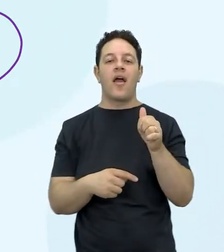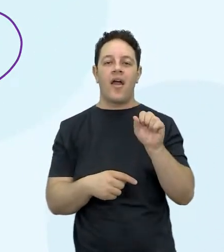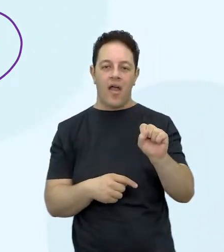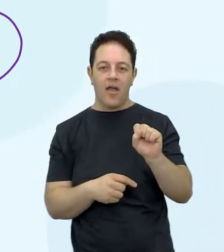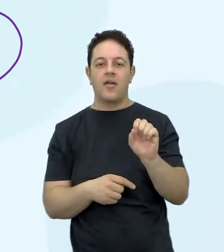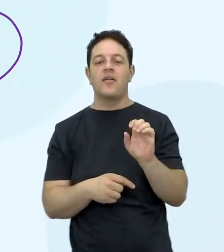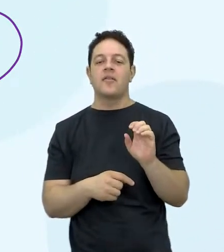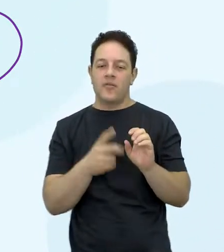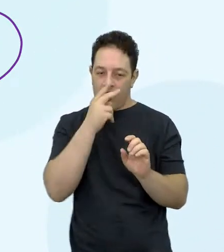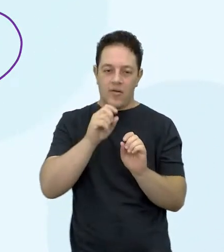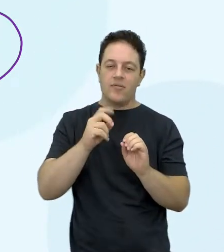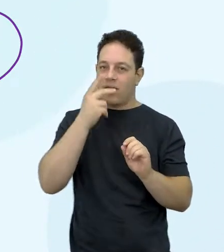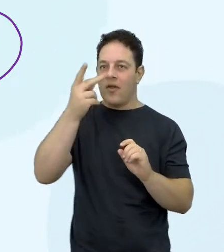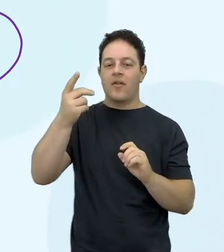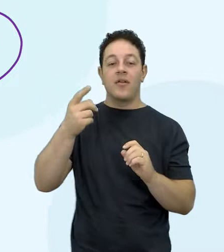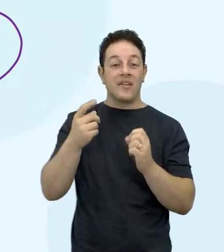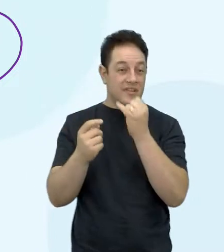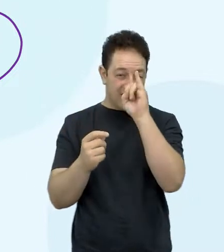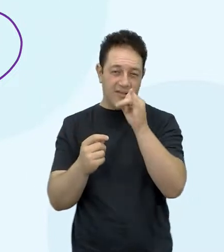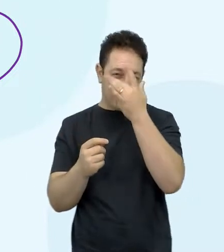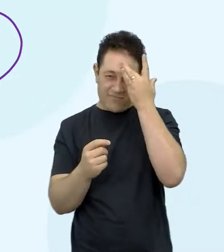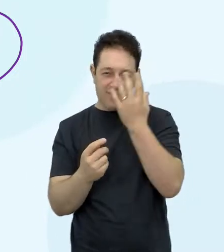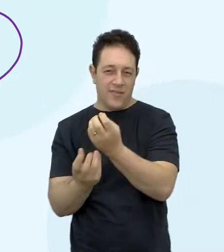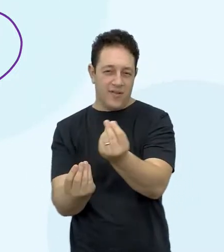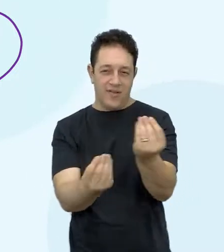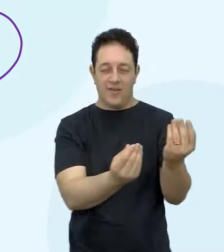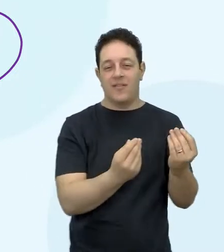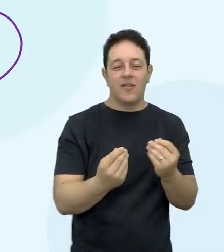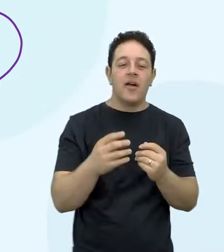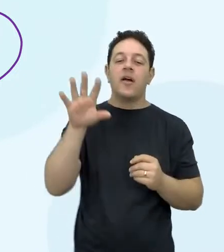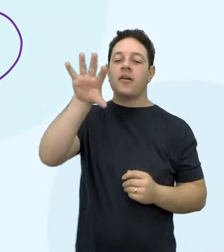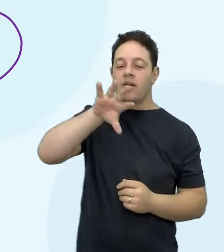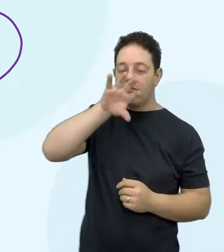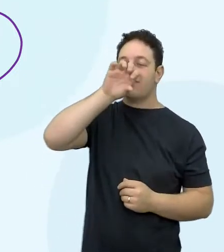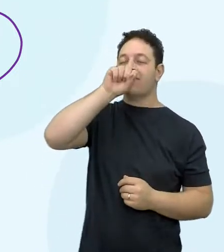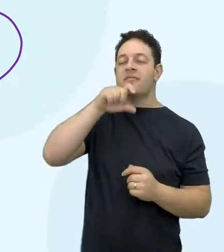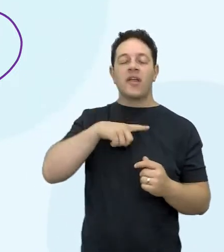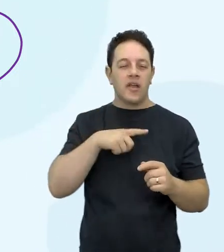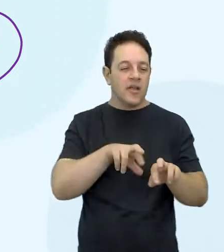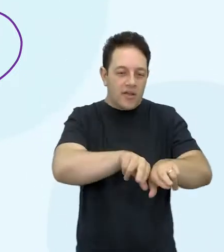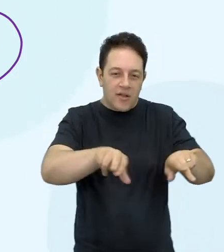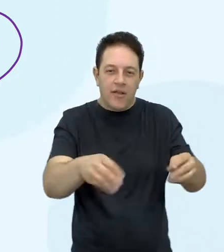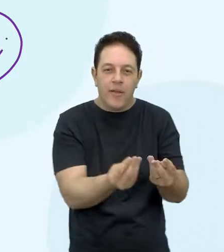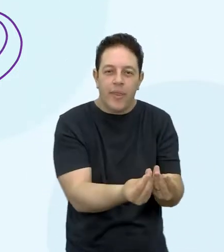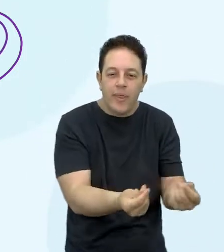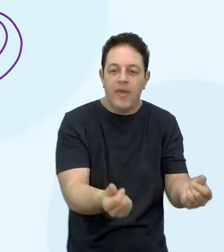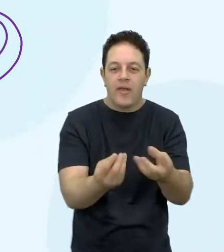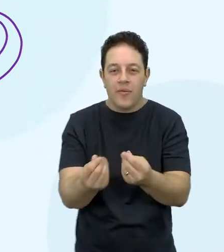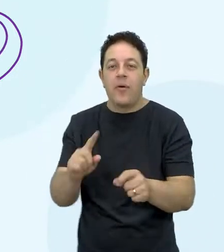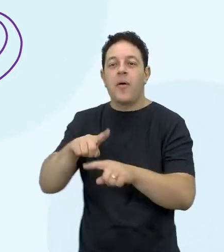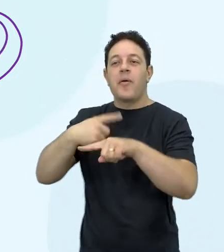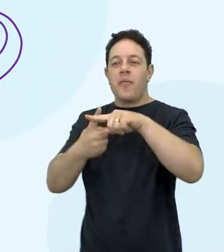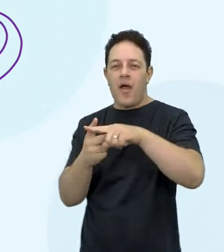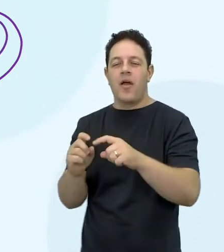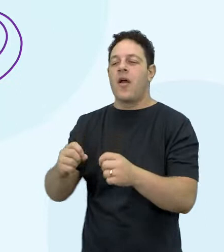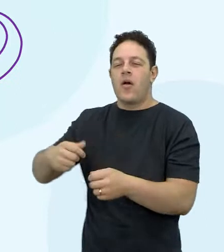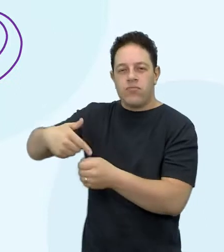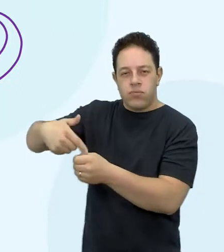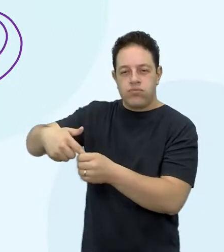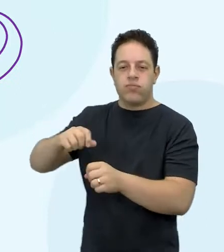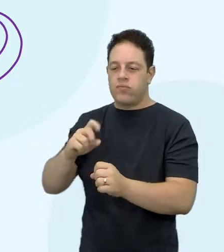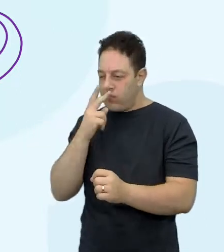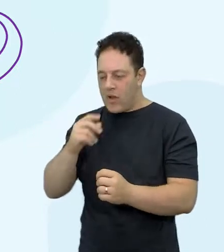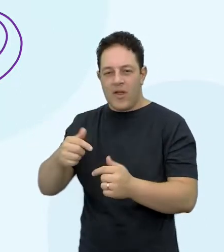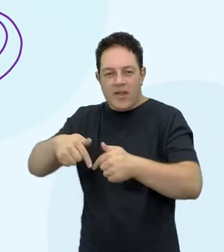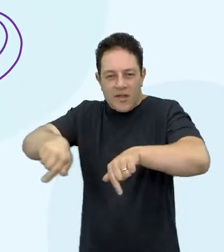tiver muita gente fazendo respiração, né, muitos micro-organismos e muita combustão, né, que é uma reação